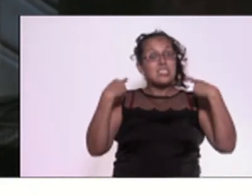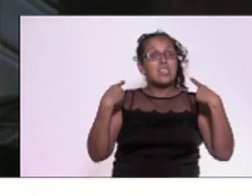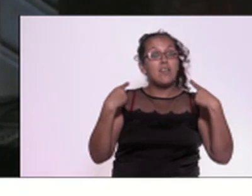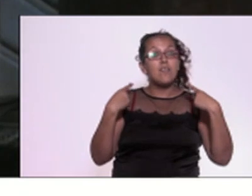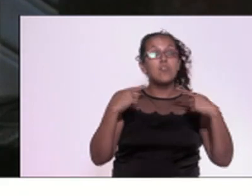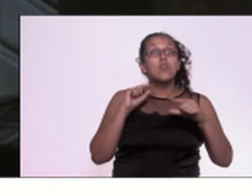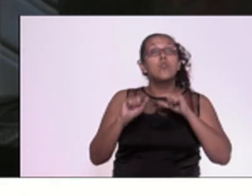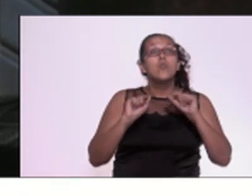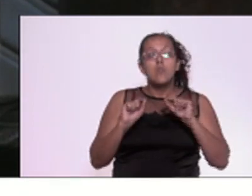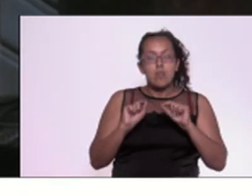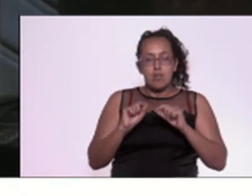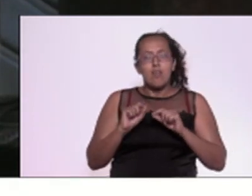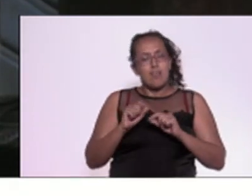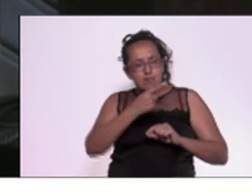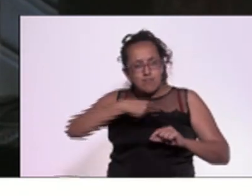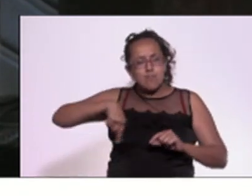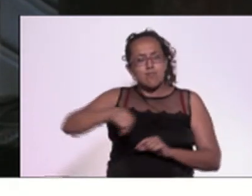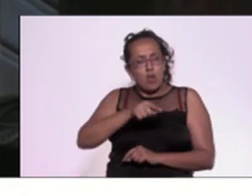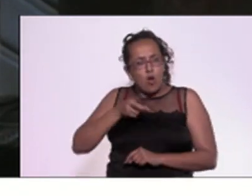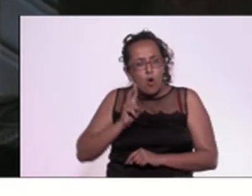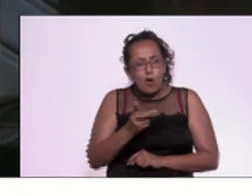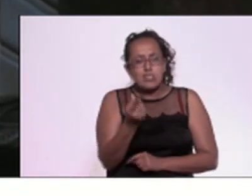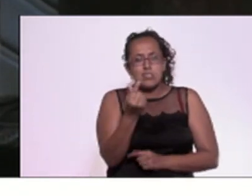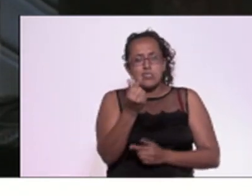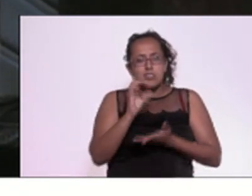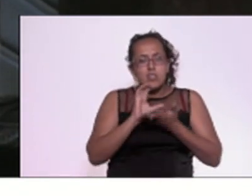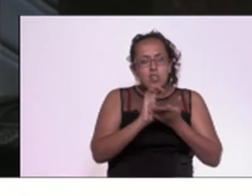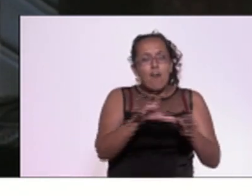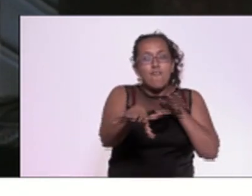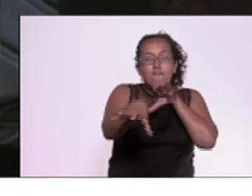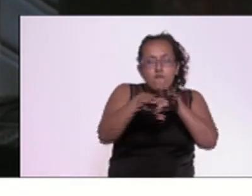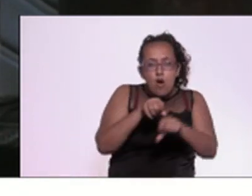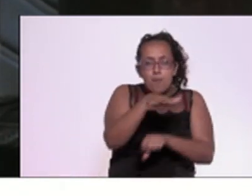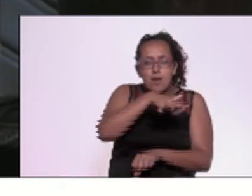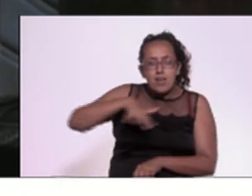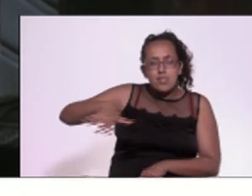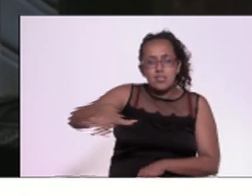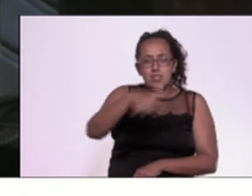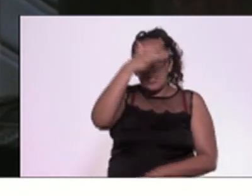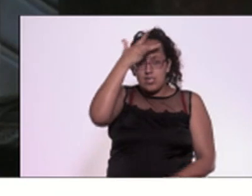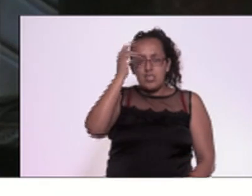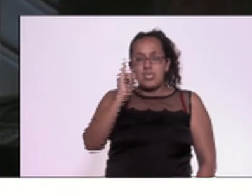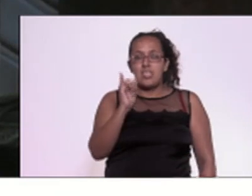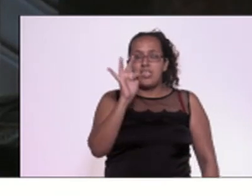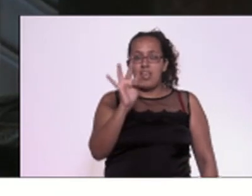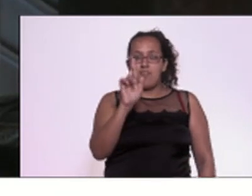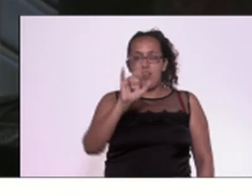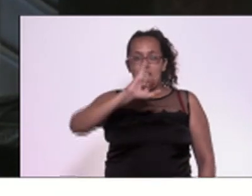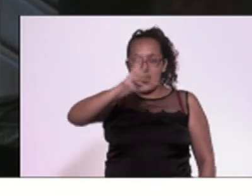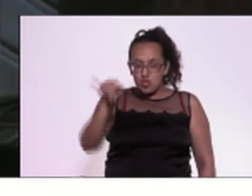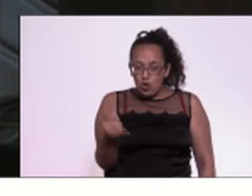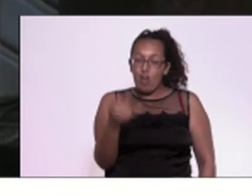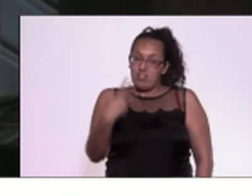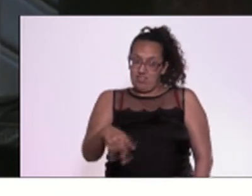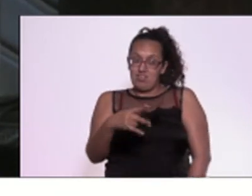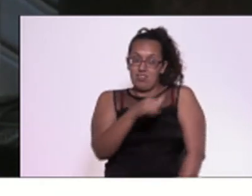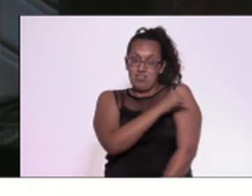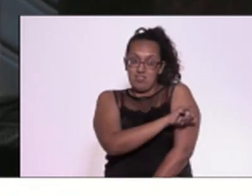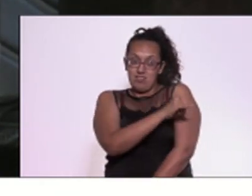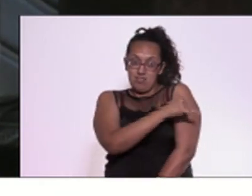escolher. Eu sou formado em cinema, cineclubista, exibidor, ou seja, eu sou um cinéfilo, colega do pessoal do Ponto